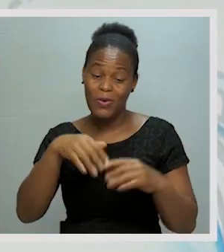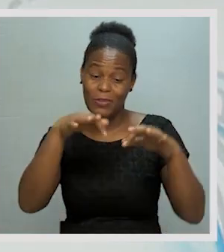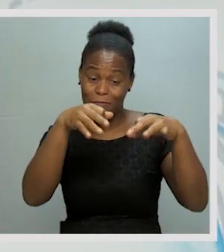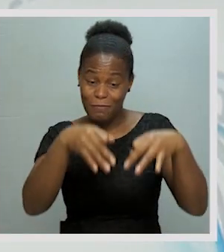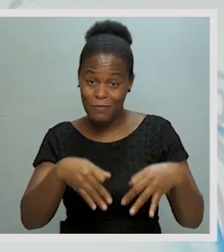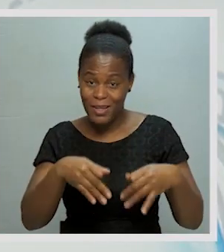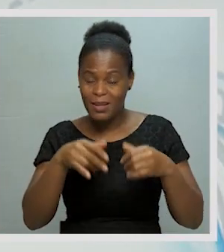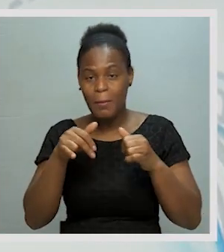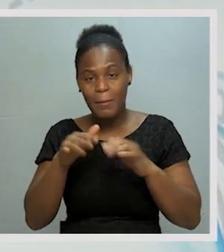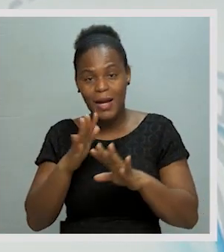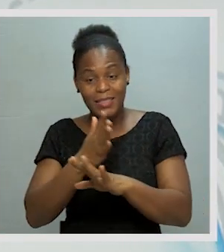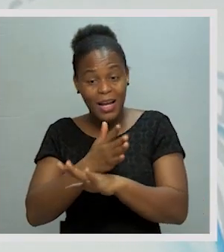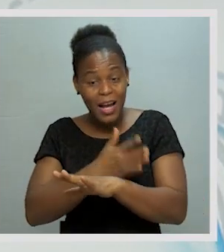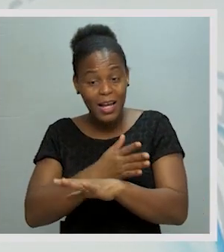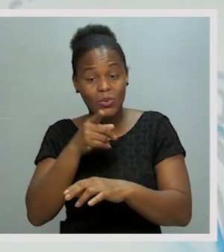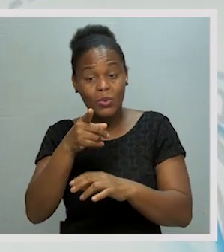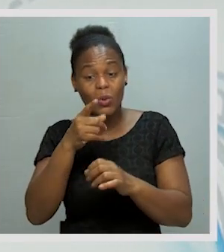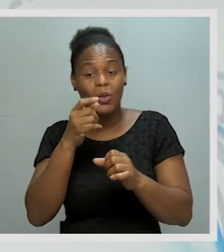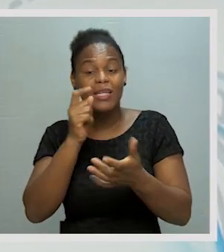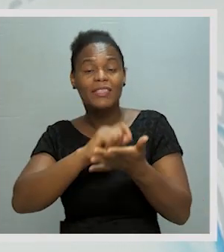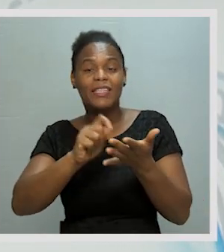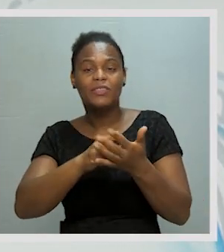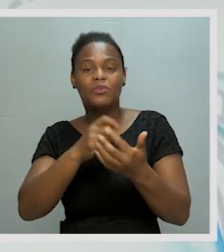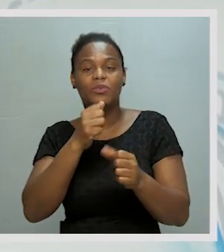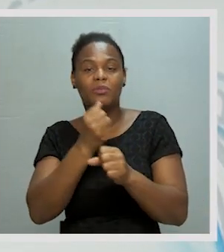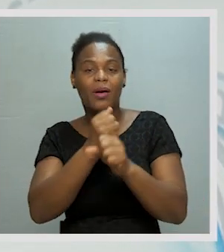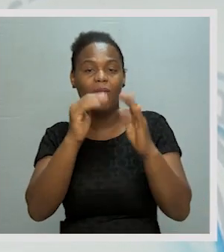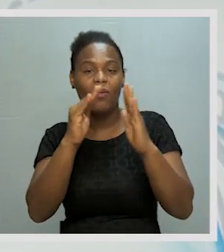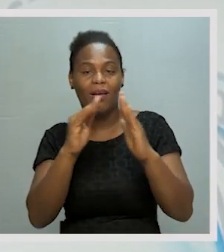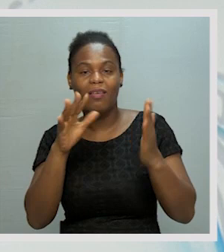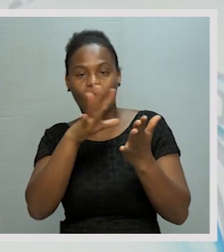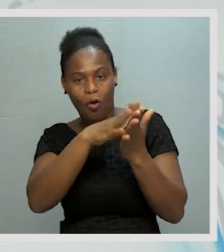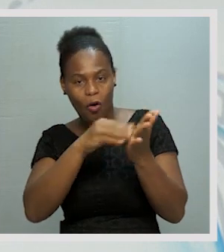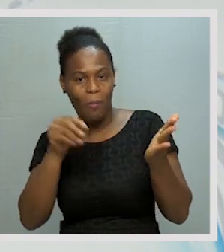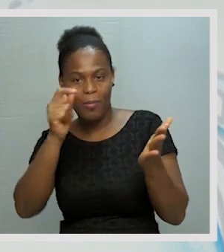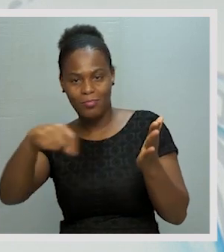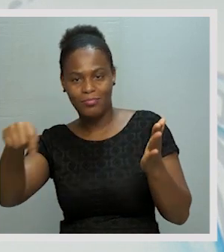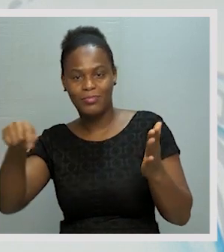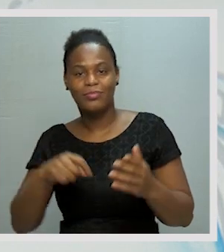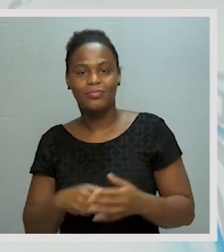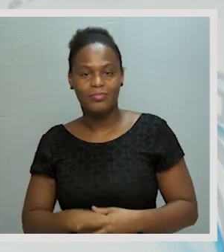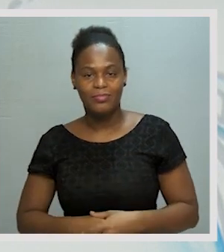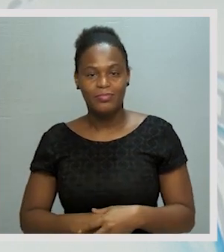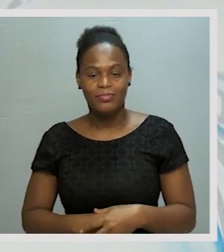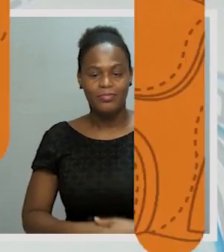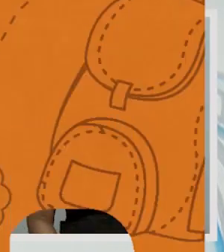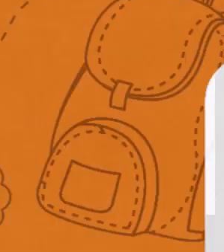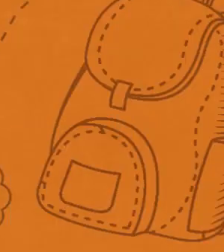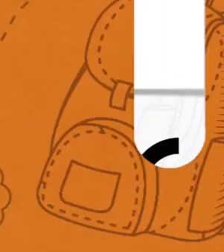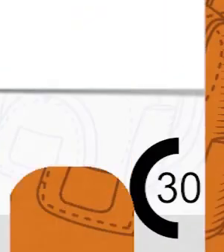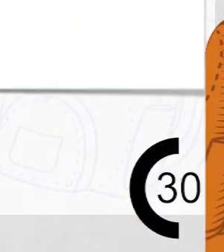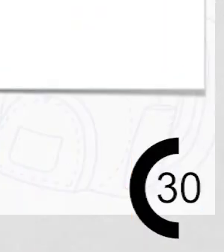mais 90 dá 100. Conseguiram a resposta? Perfeito.